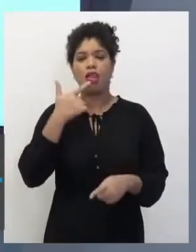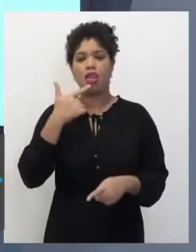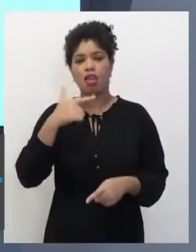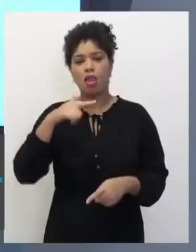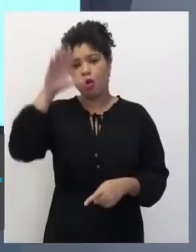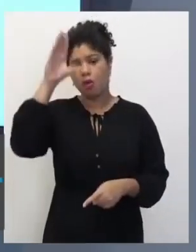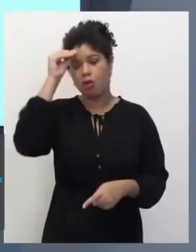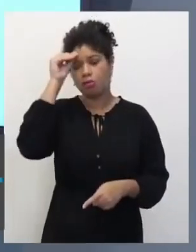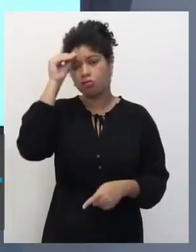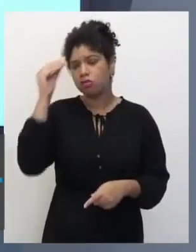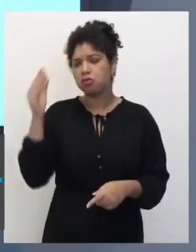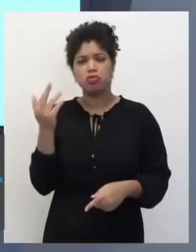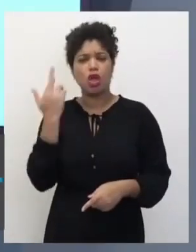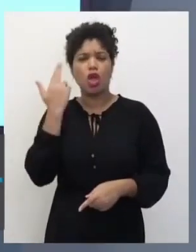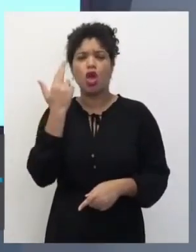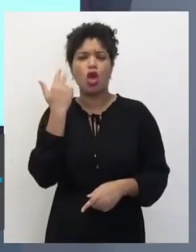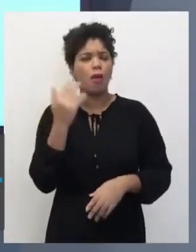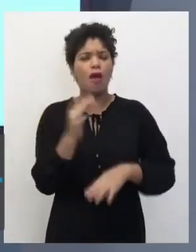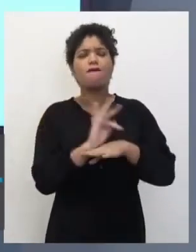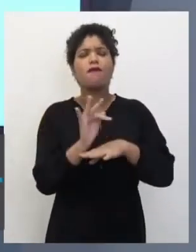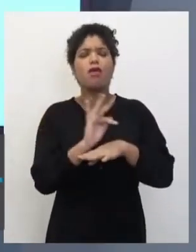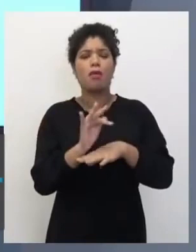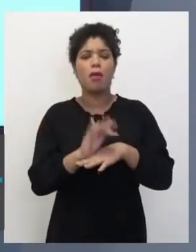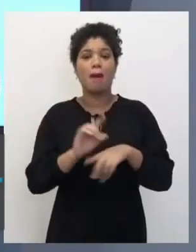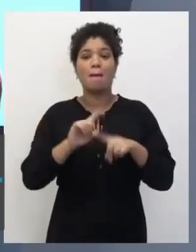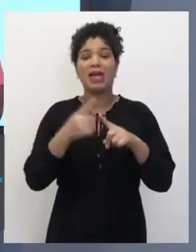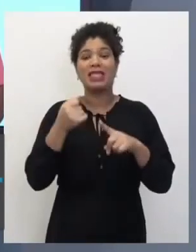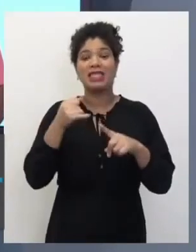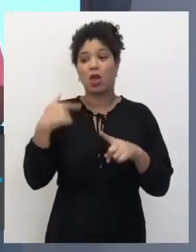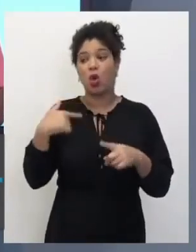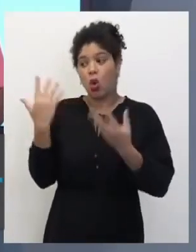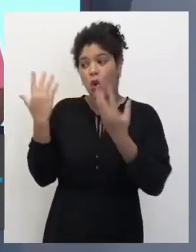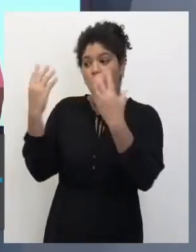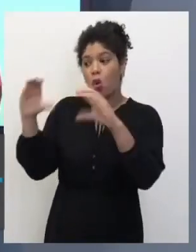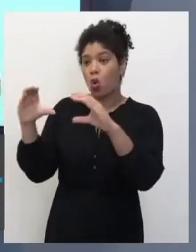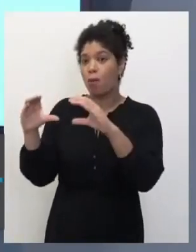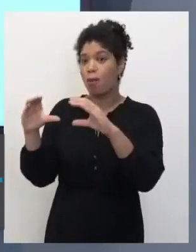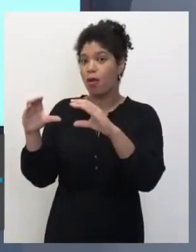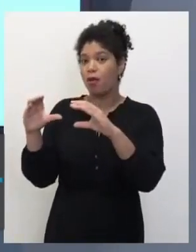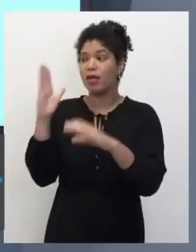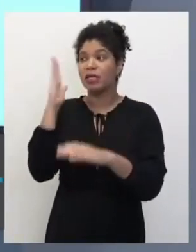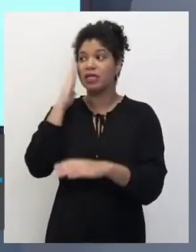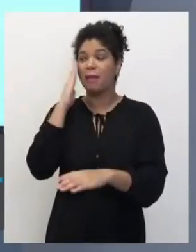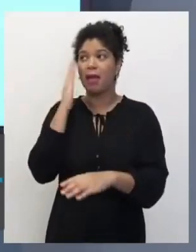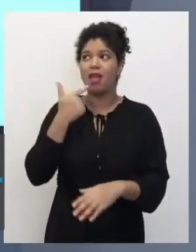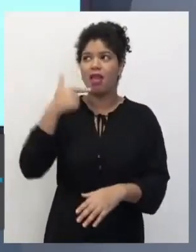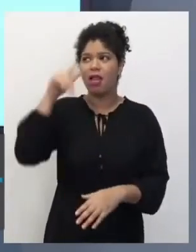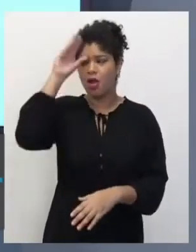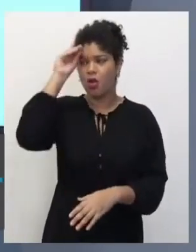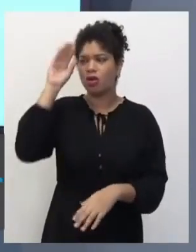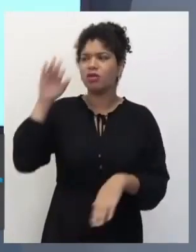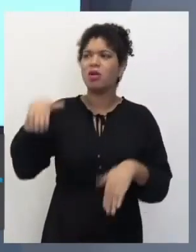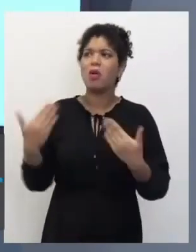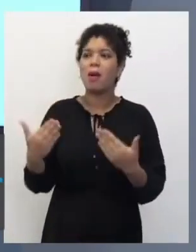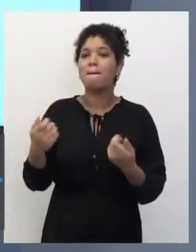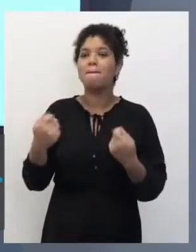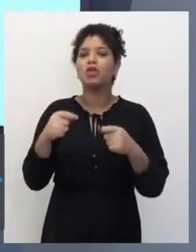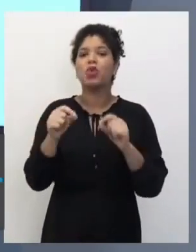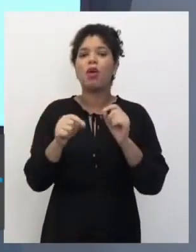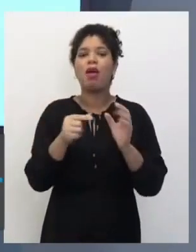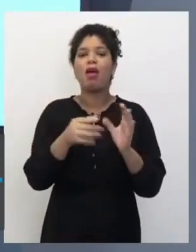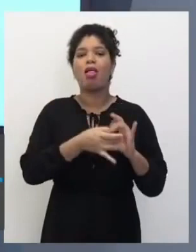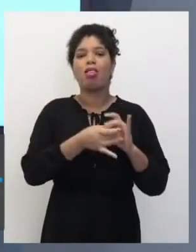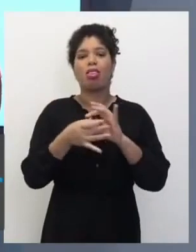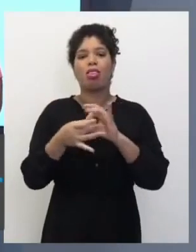do local que eu vou publicar essa entrevista, eu tenho que me preocupar com a linguagem tem que ser já adequada ao contexto jornalístico, então uma